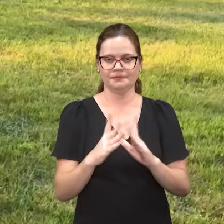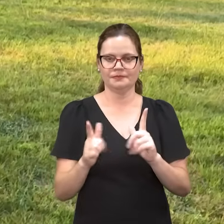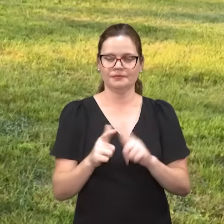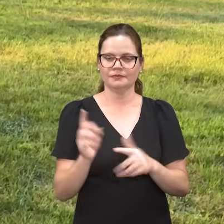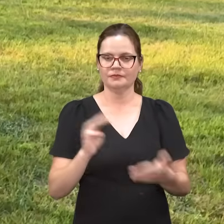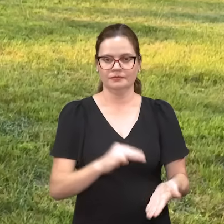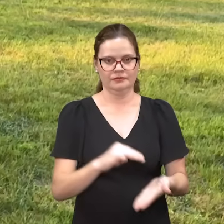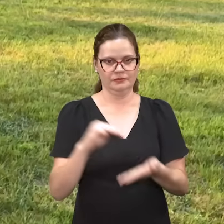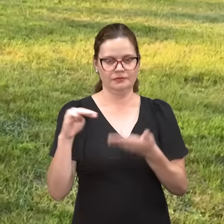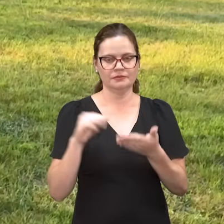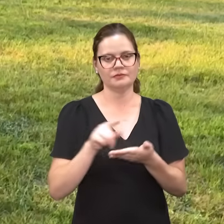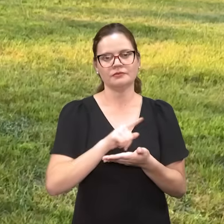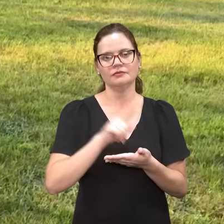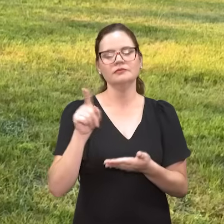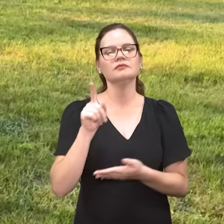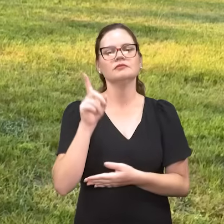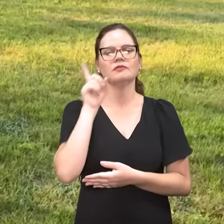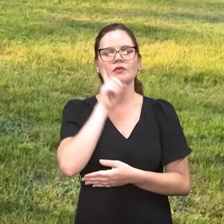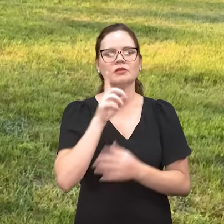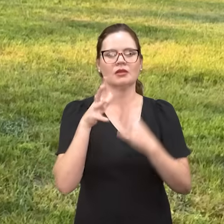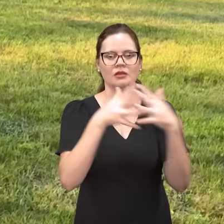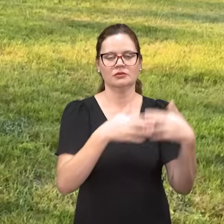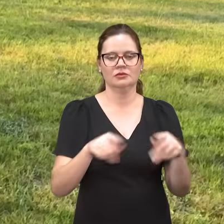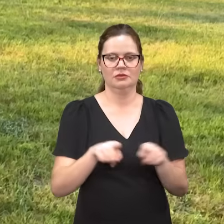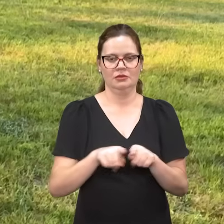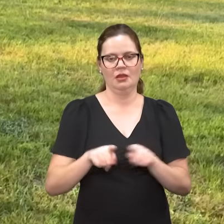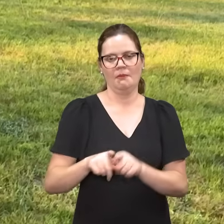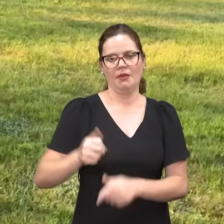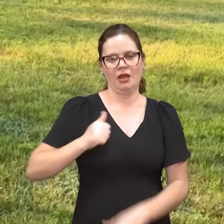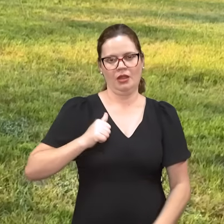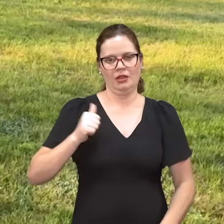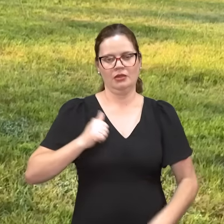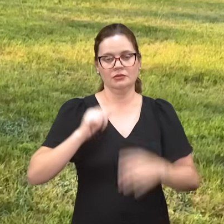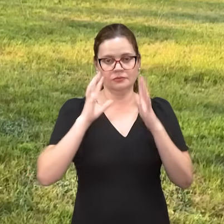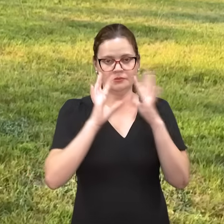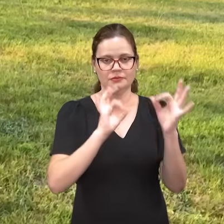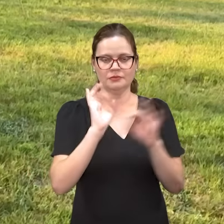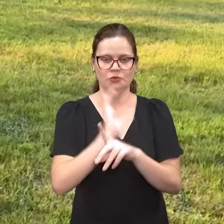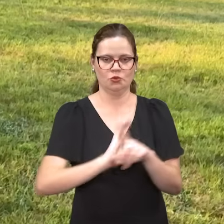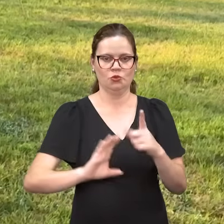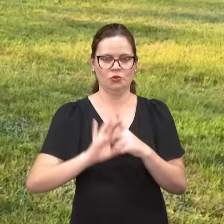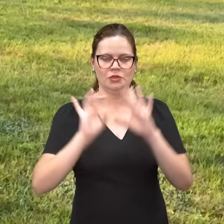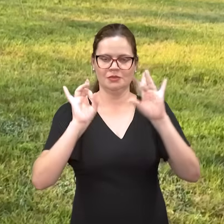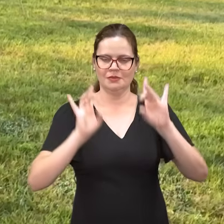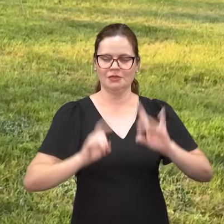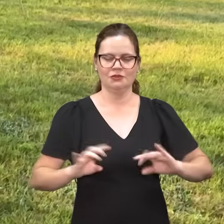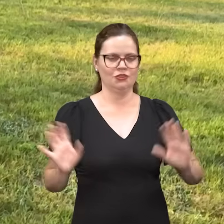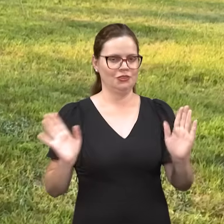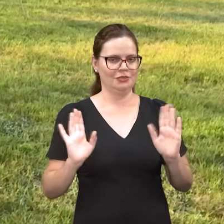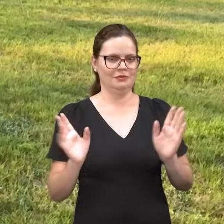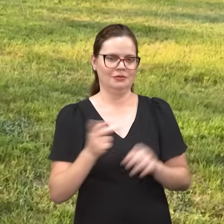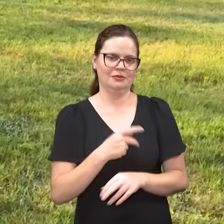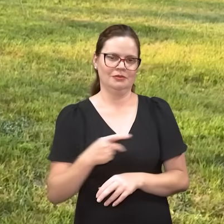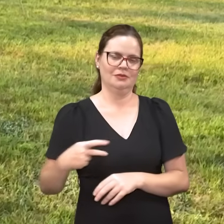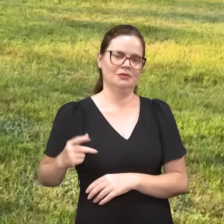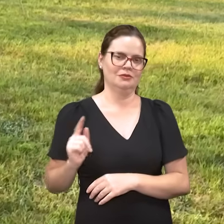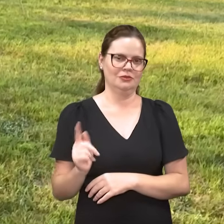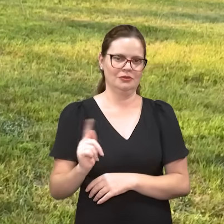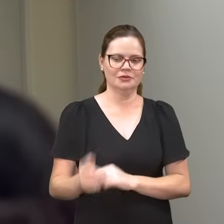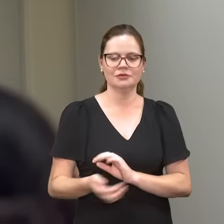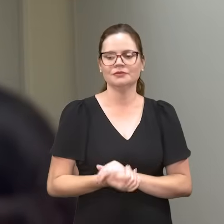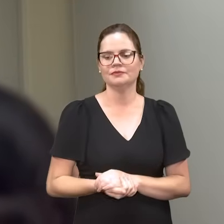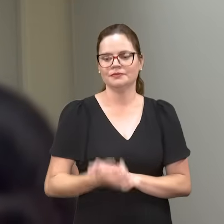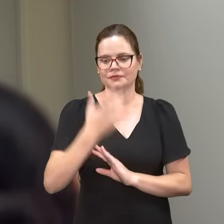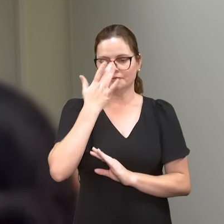igrejas cristãs Maranata nos Estados Unidos e no Canadá acompanharam os cultos especiais de despedida do pastor Gedeu